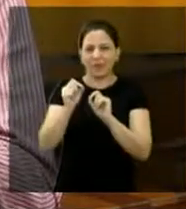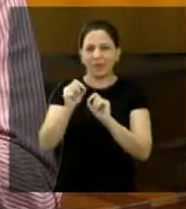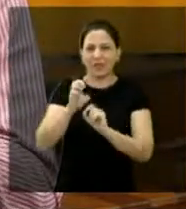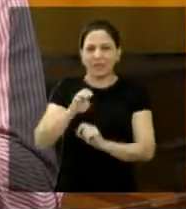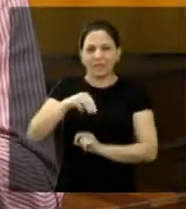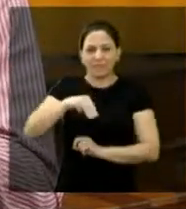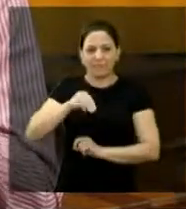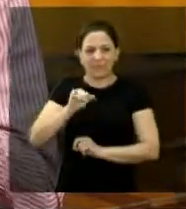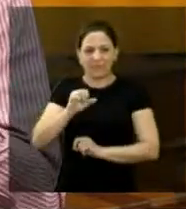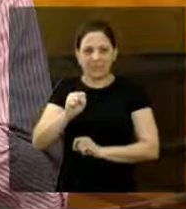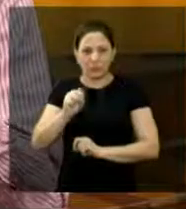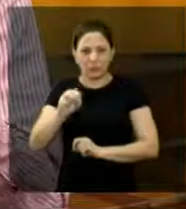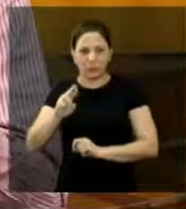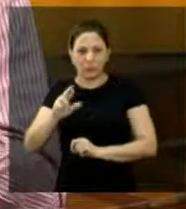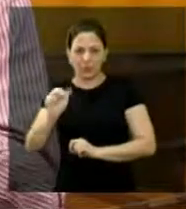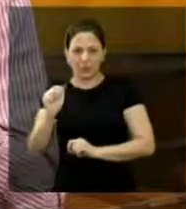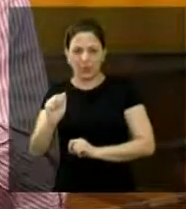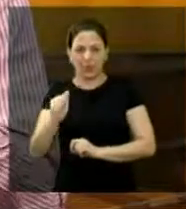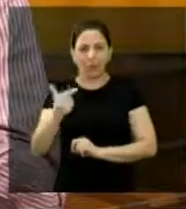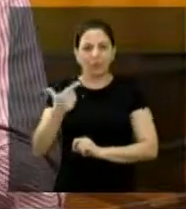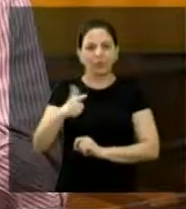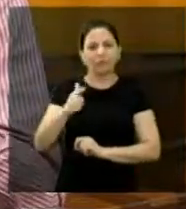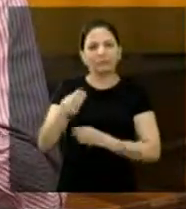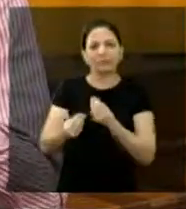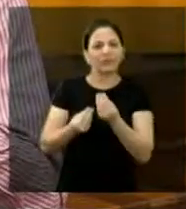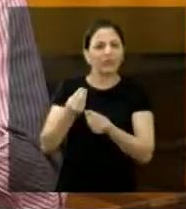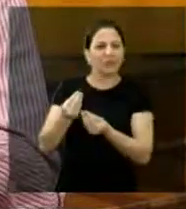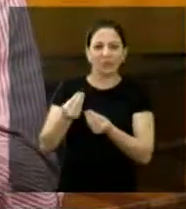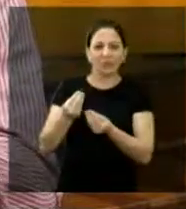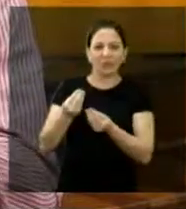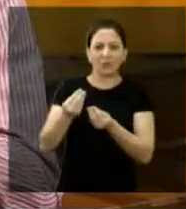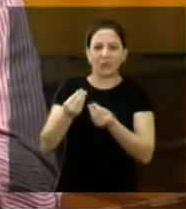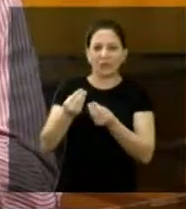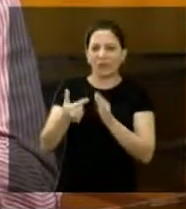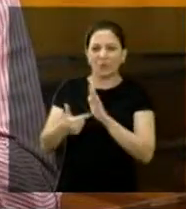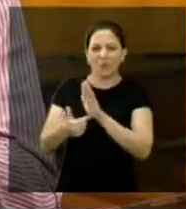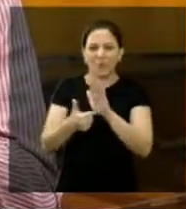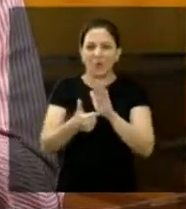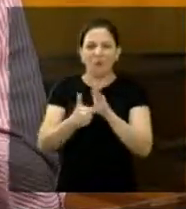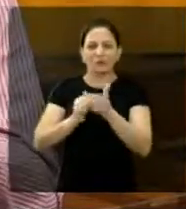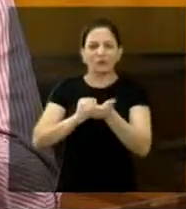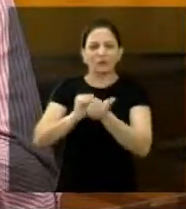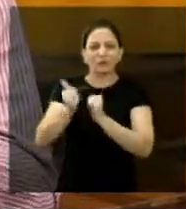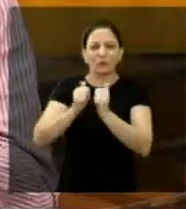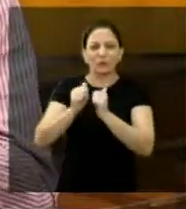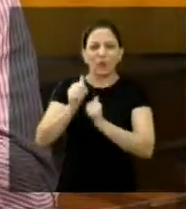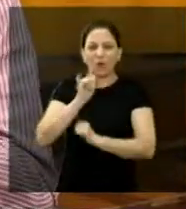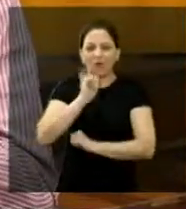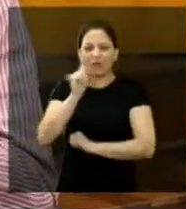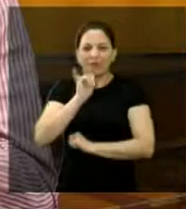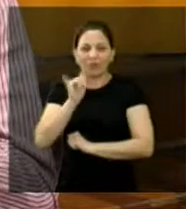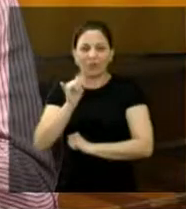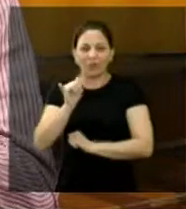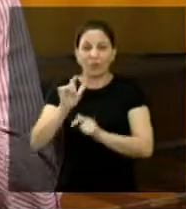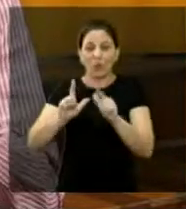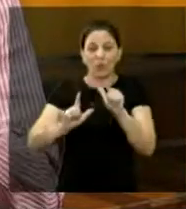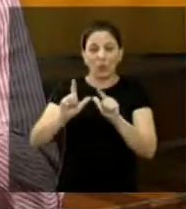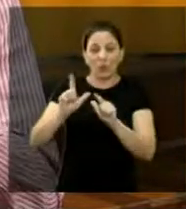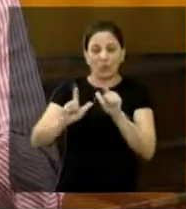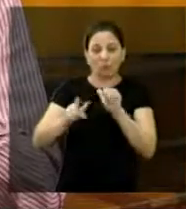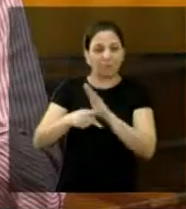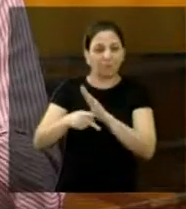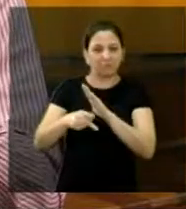São Paulo, por exemplo, já não tem hoje muitas nem mais transmitem futebol. O futebol também caiu muito. Então